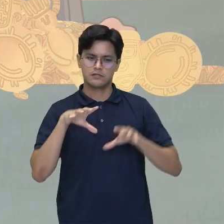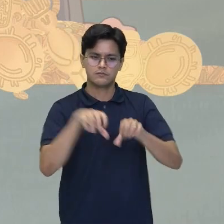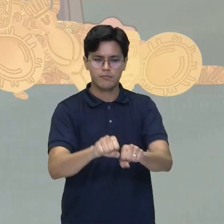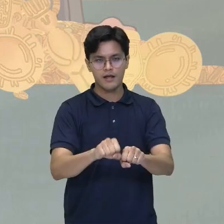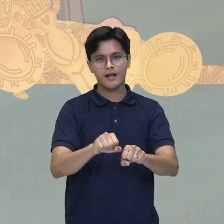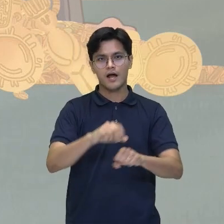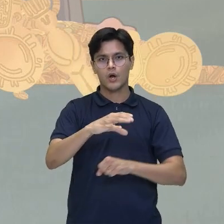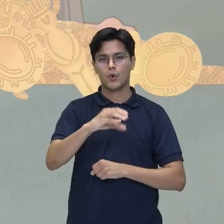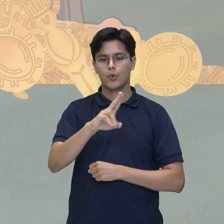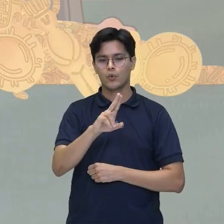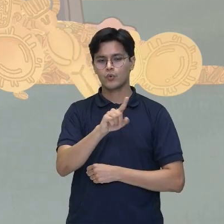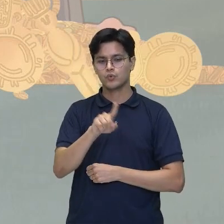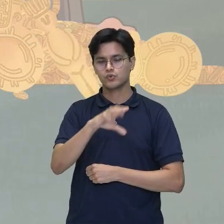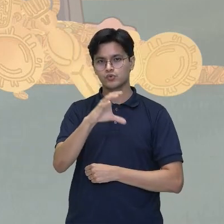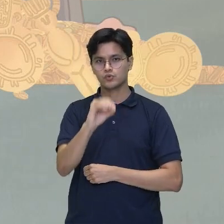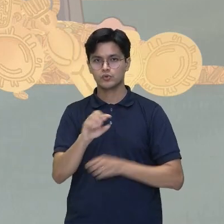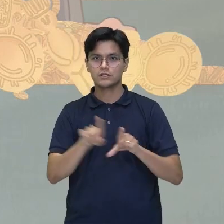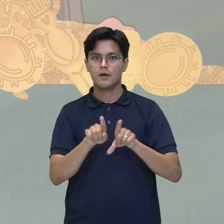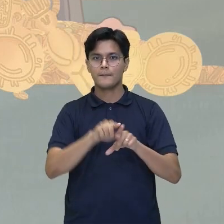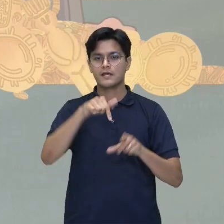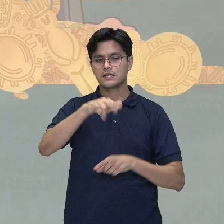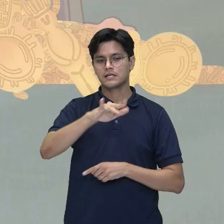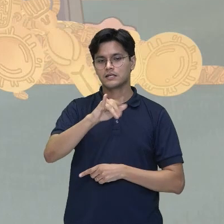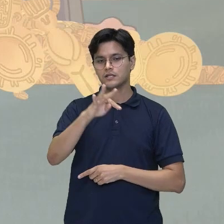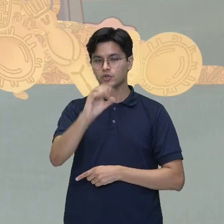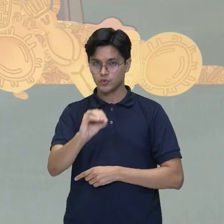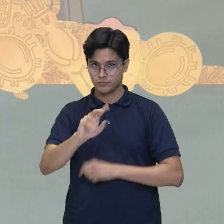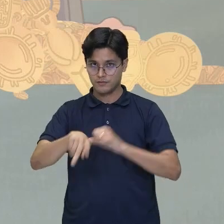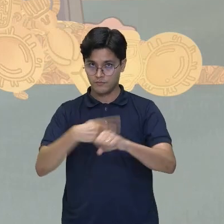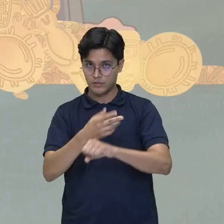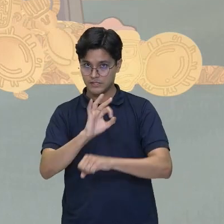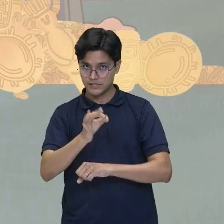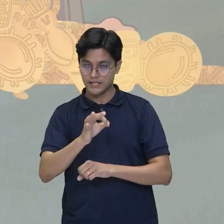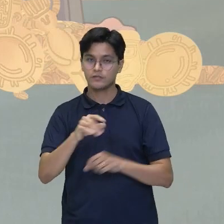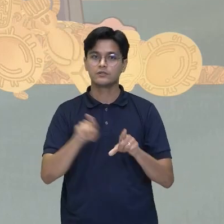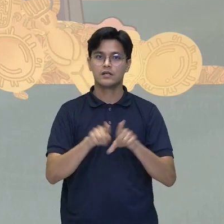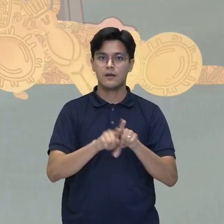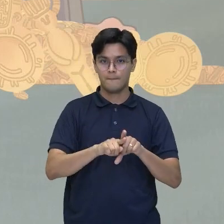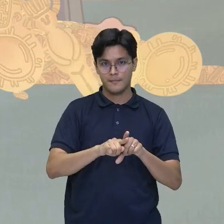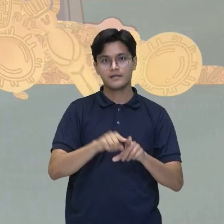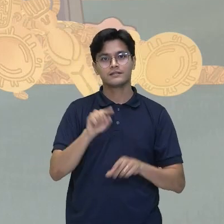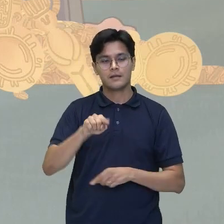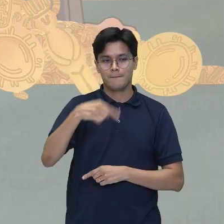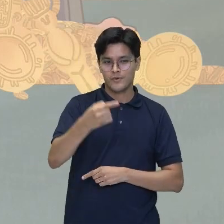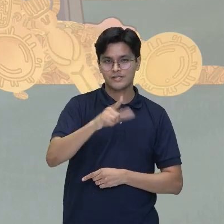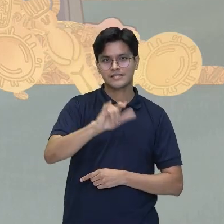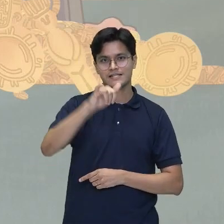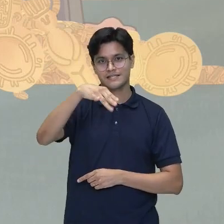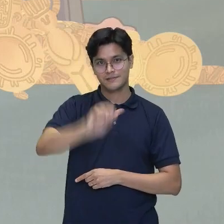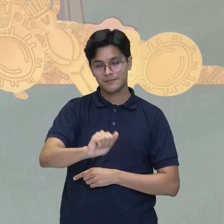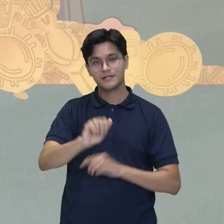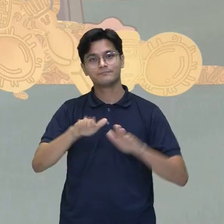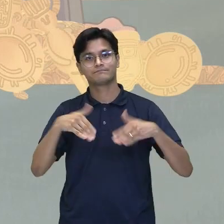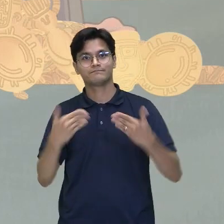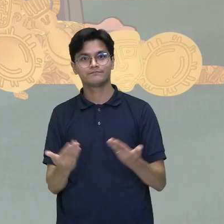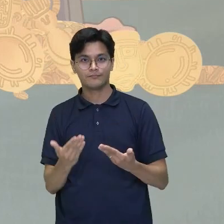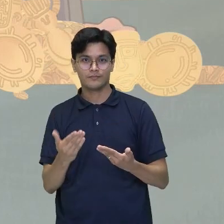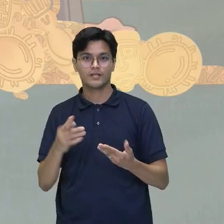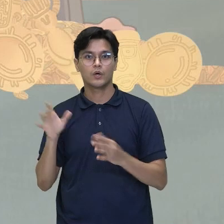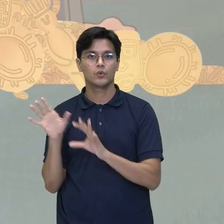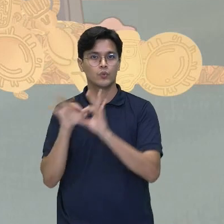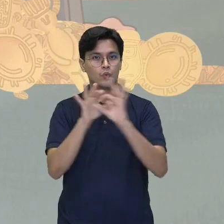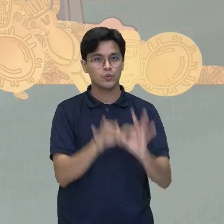em 1535 eles fundam a cidade de Lima. É importante também falar que nesse contexto os espanhóis eles